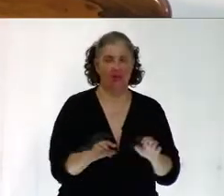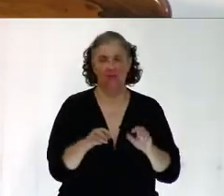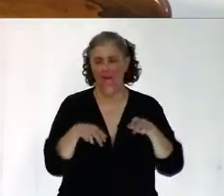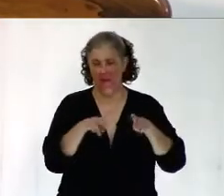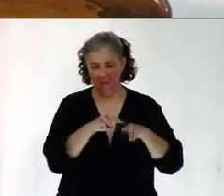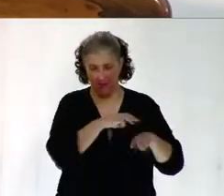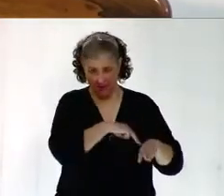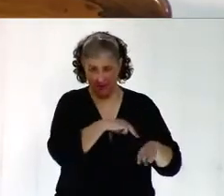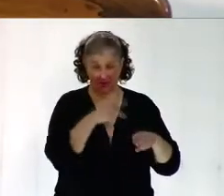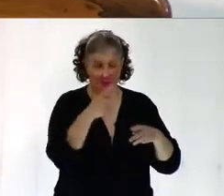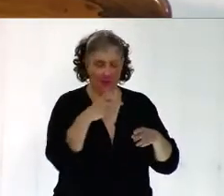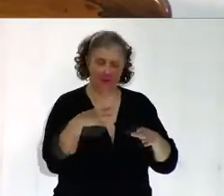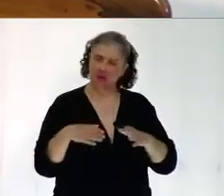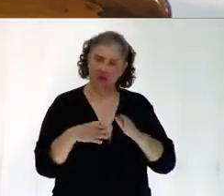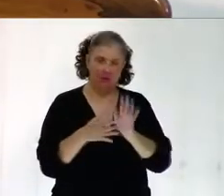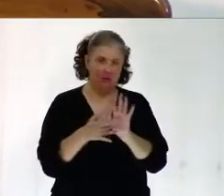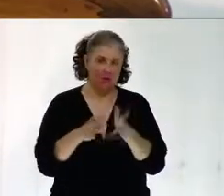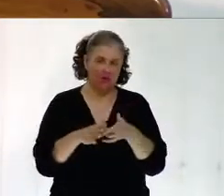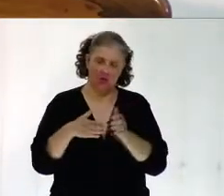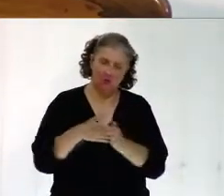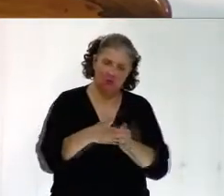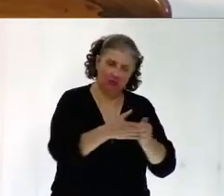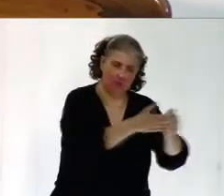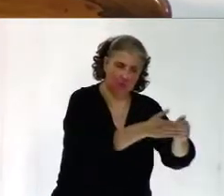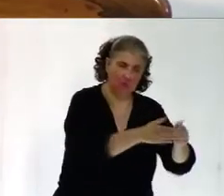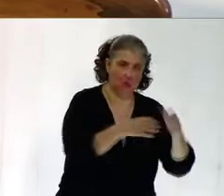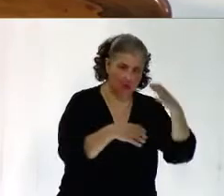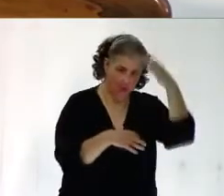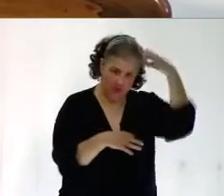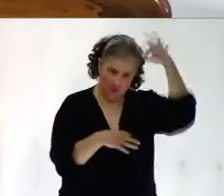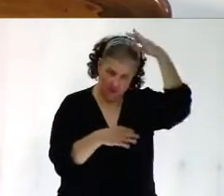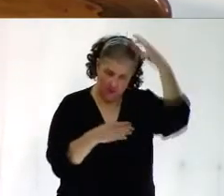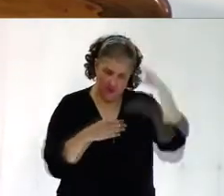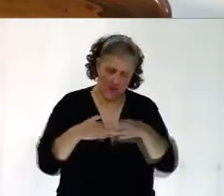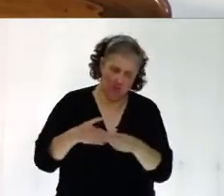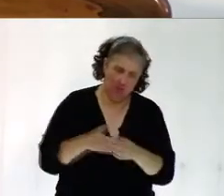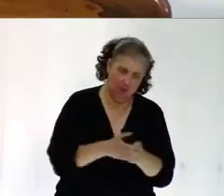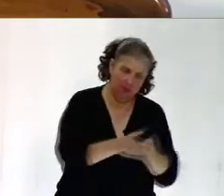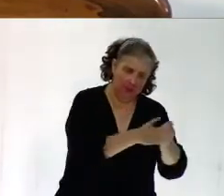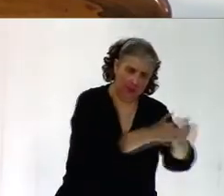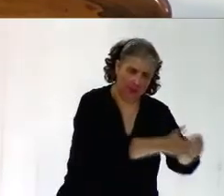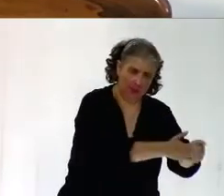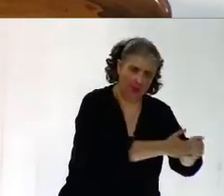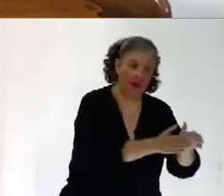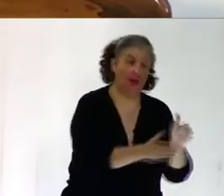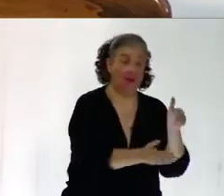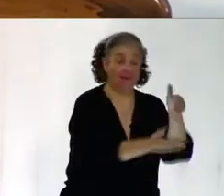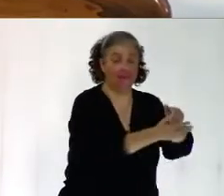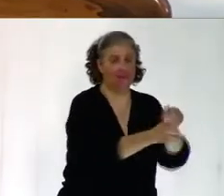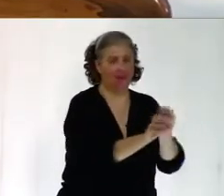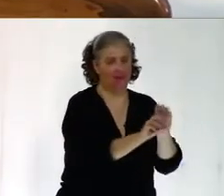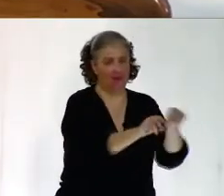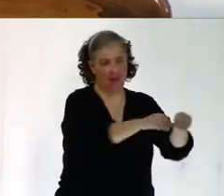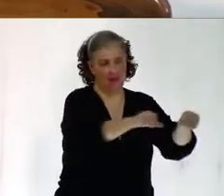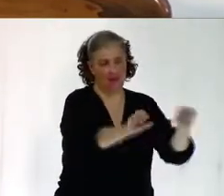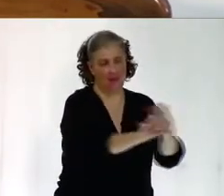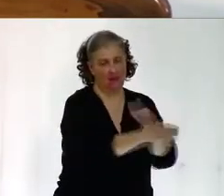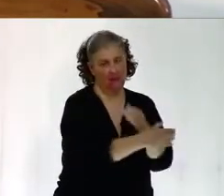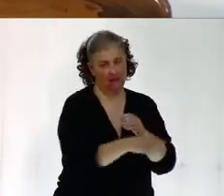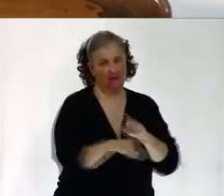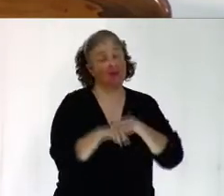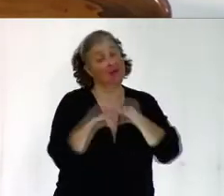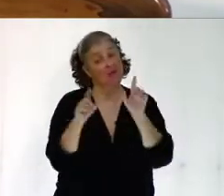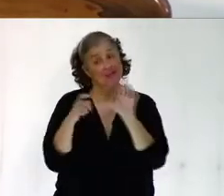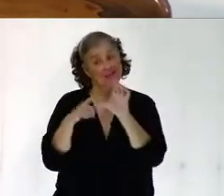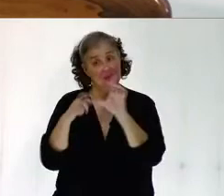diabo ok dá para entender que o espírito conduziu jesus ao deserto mas aqui